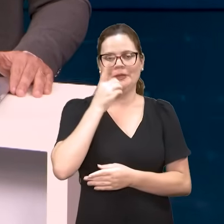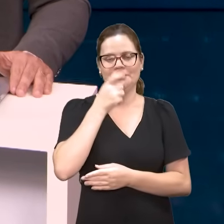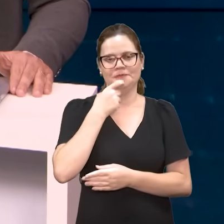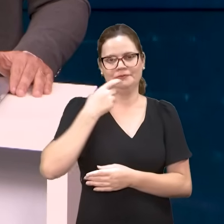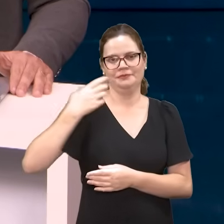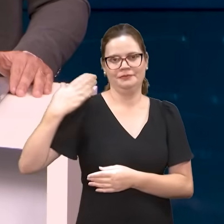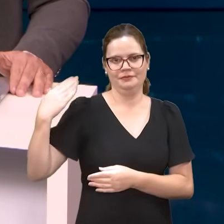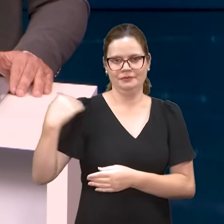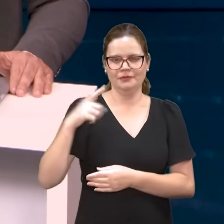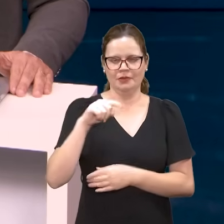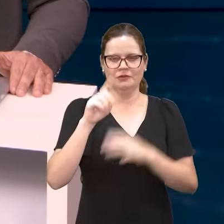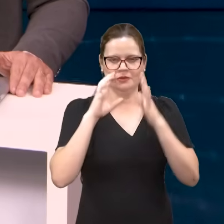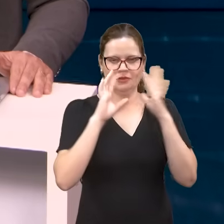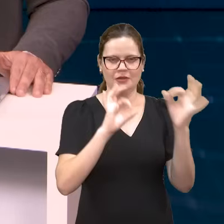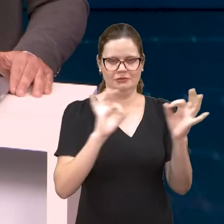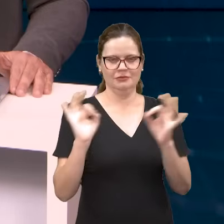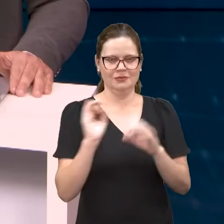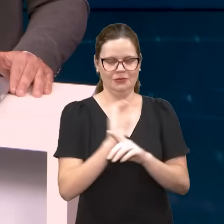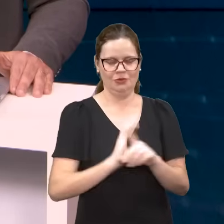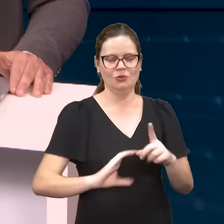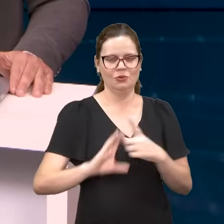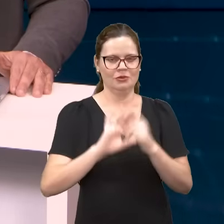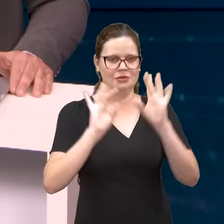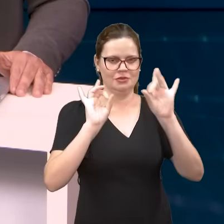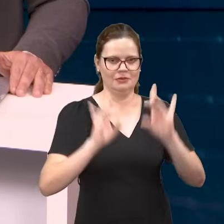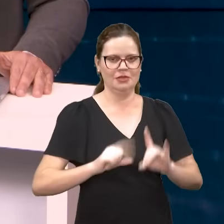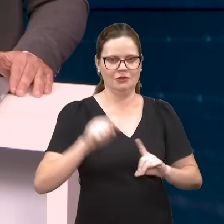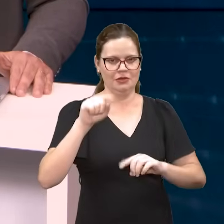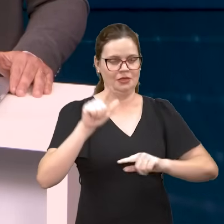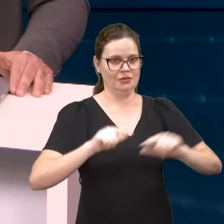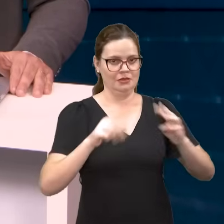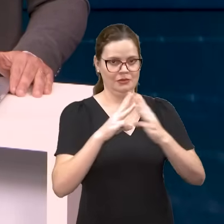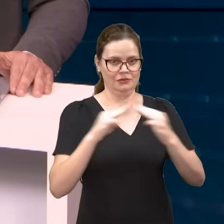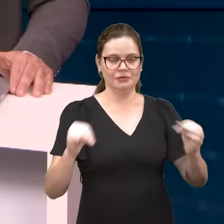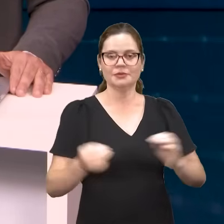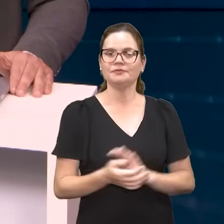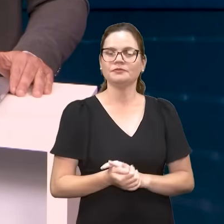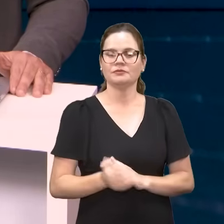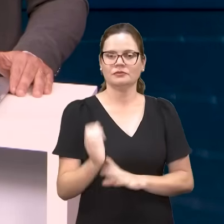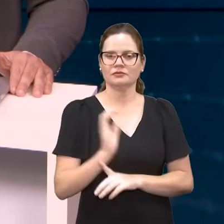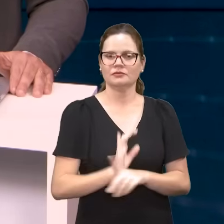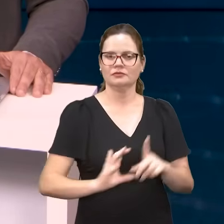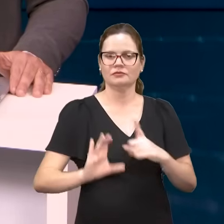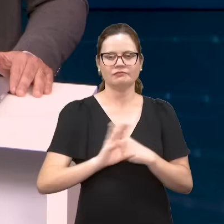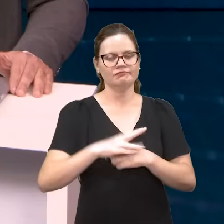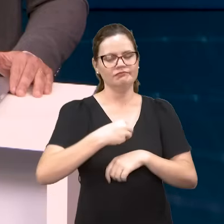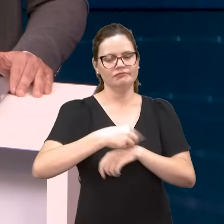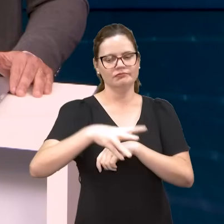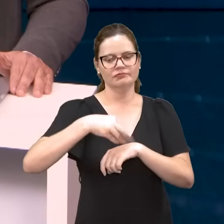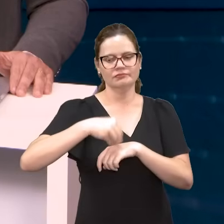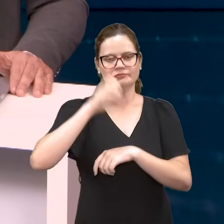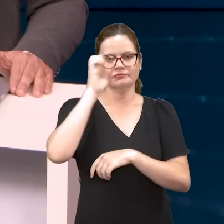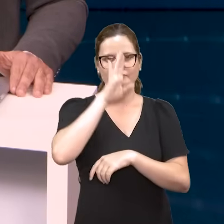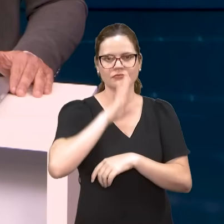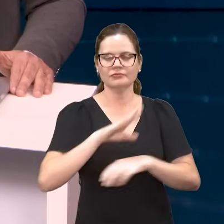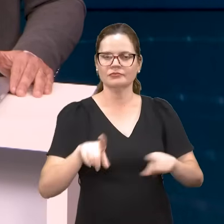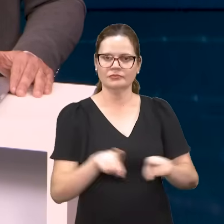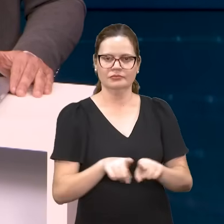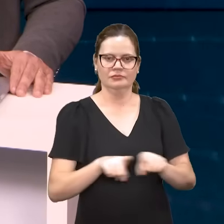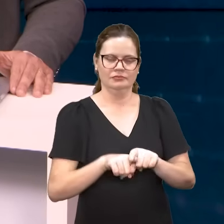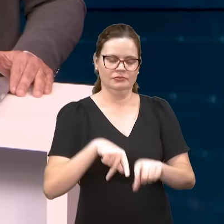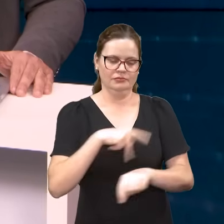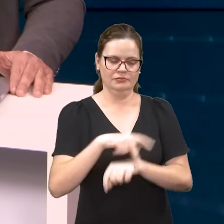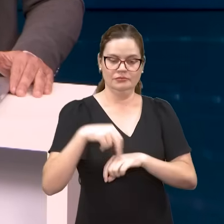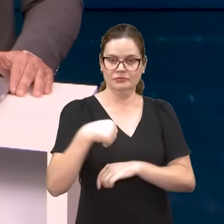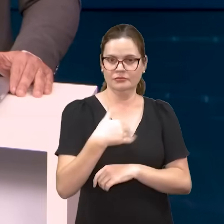o culto que você acompanhou aqui pela Rádio Maranhão e pela TV Maranhão. O culto foi transmitido para todo o Brasil e também para o